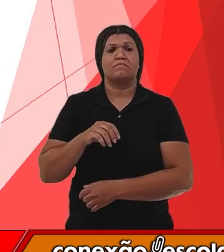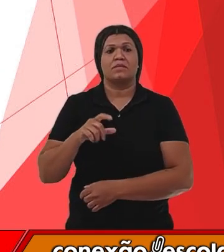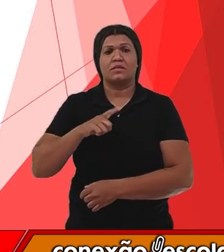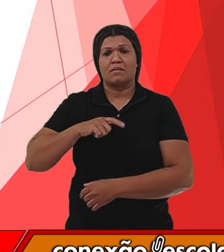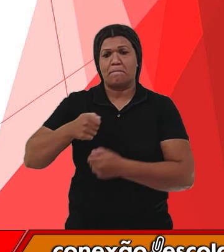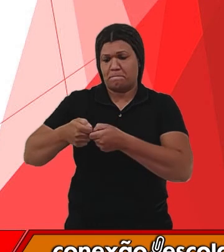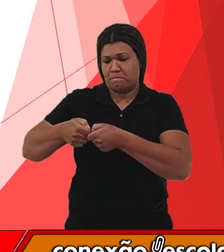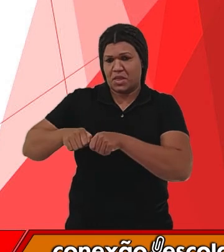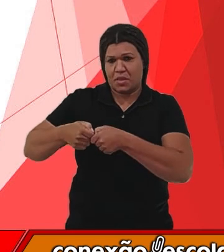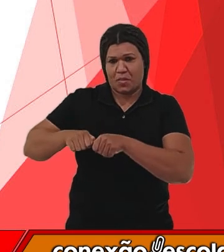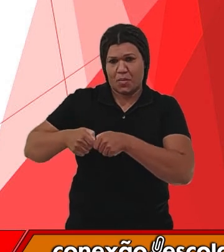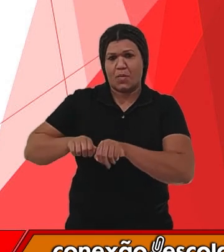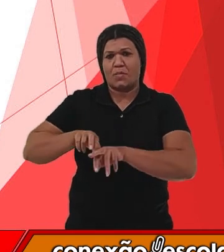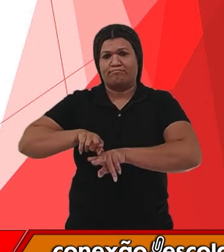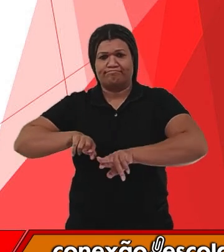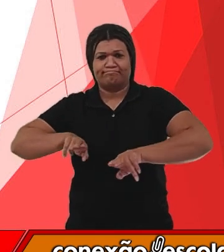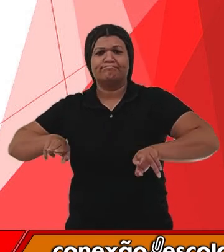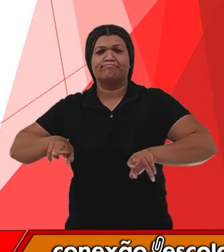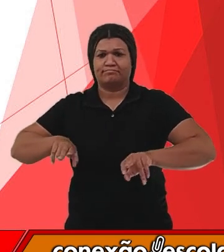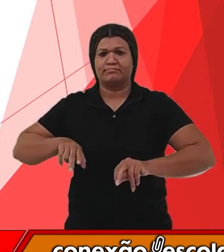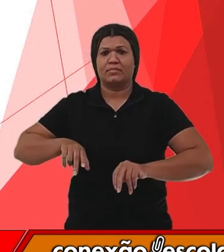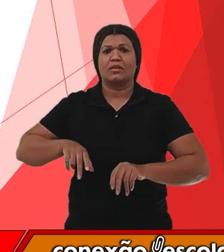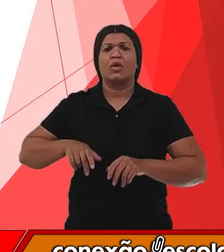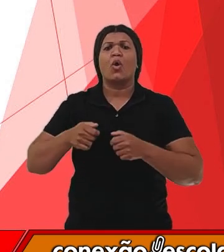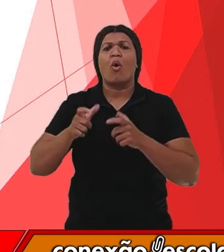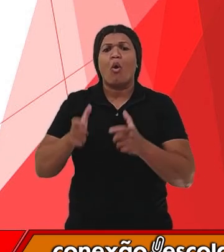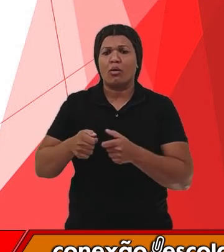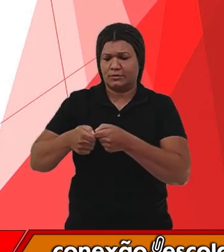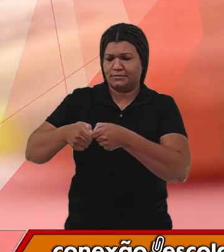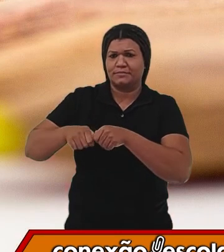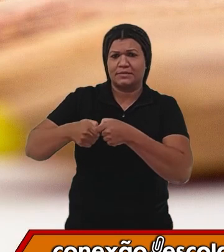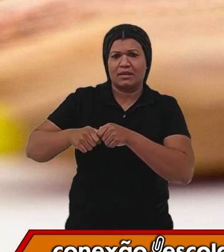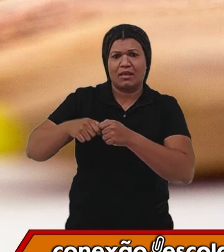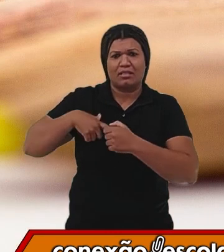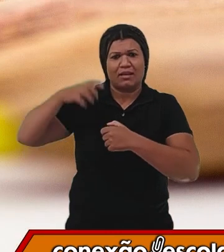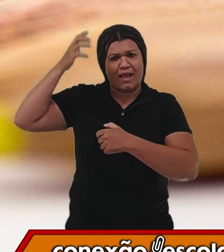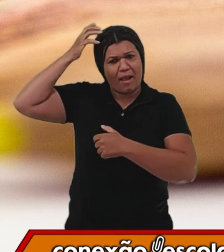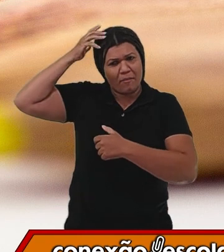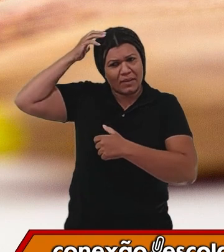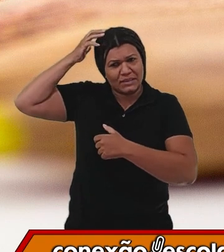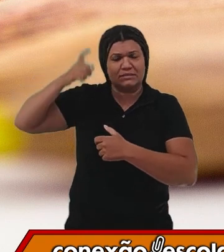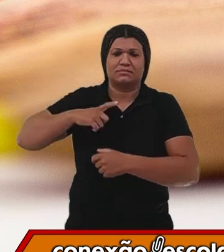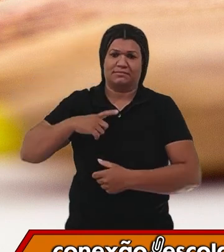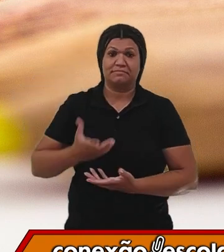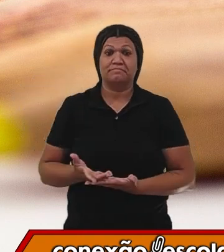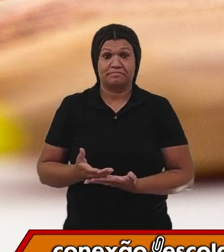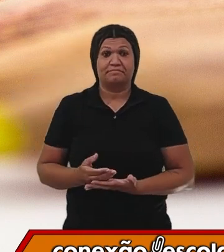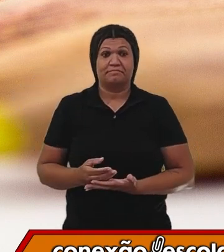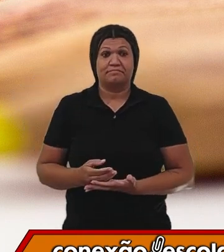os piolhos. Então, eles ficam onde os piolhos? Ai, na cabeça, não é? E